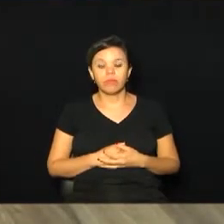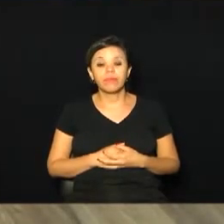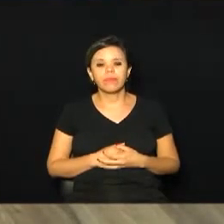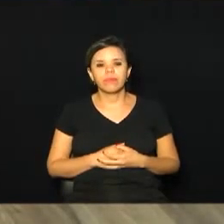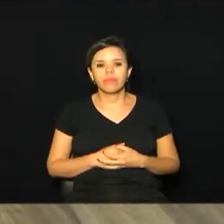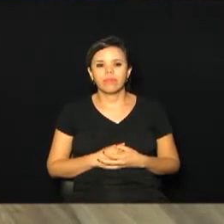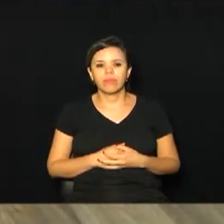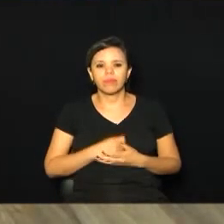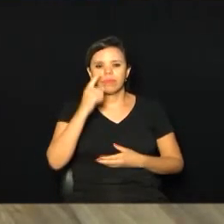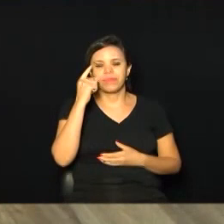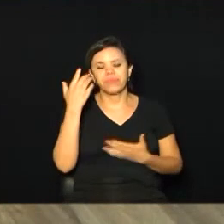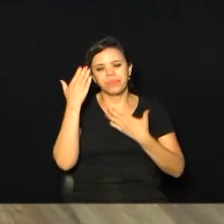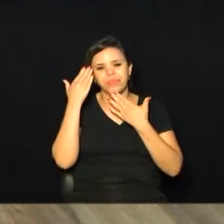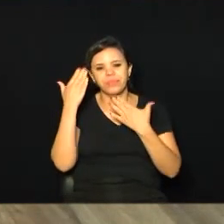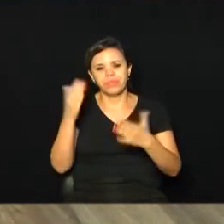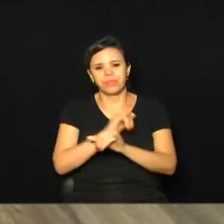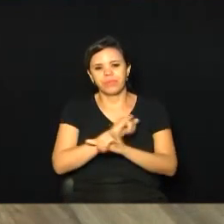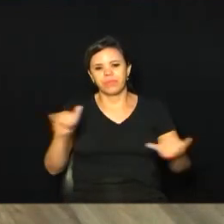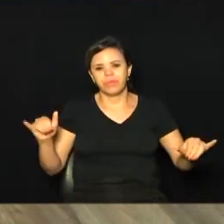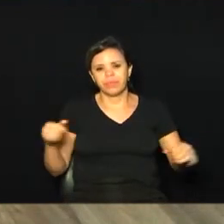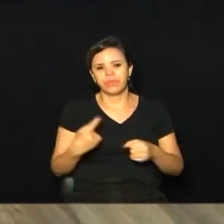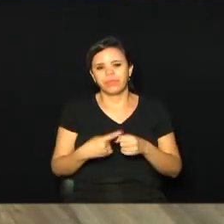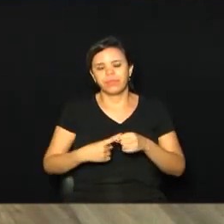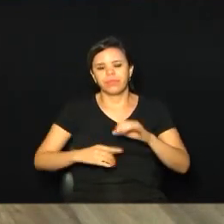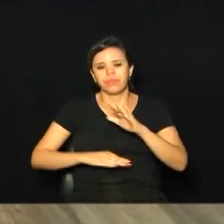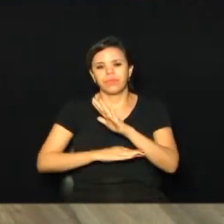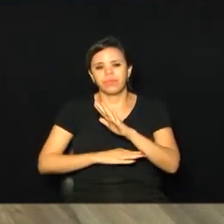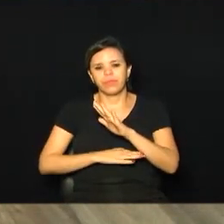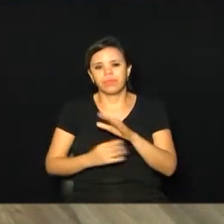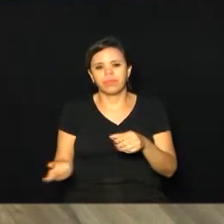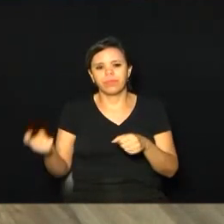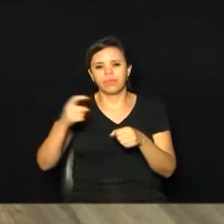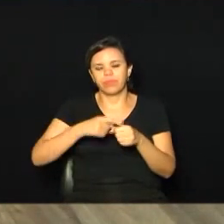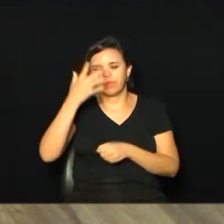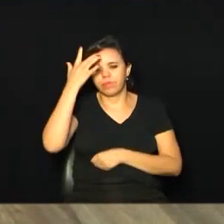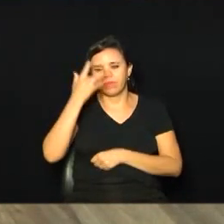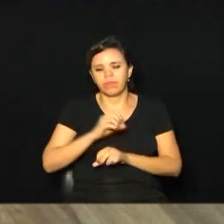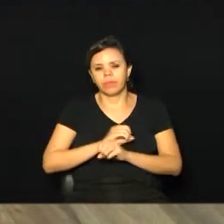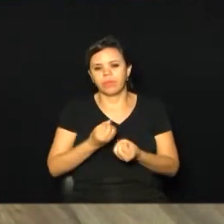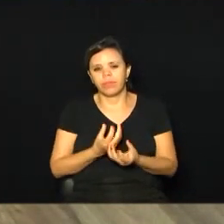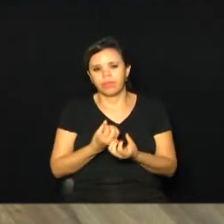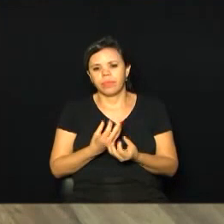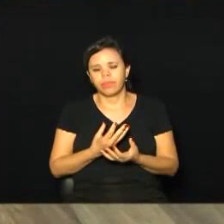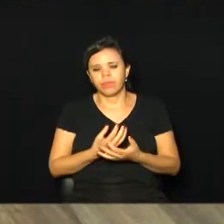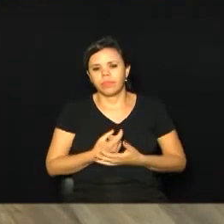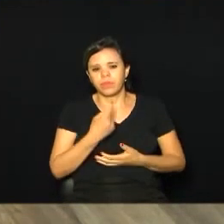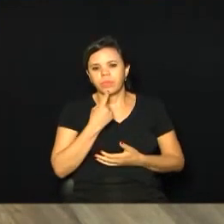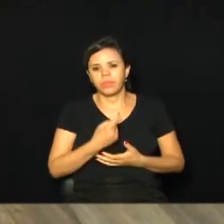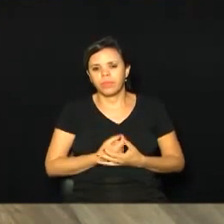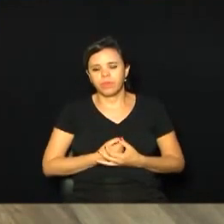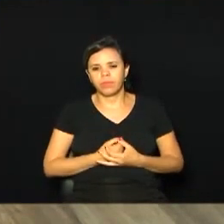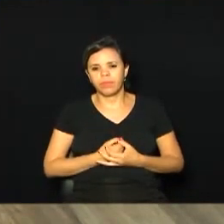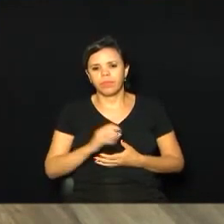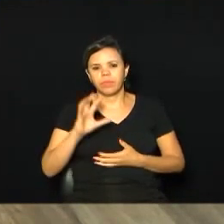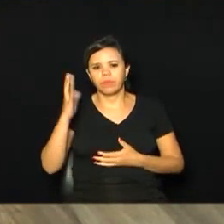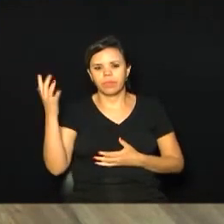Tá certo, então, Mina Abreu. Muito obrigado pelas notícias do Legislativo. Volta amanhã com mais informações da metrópole de Campinas e também do que